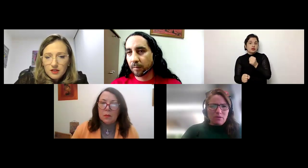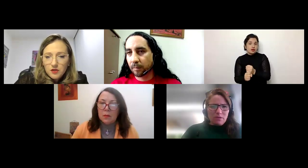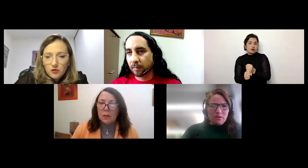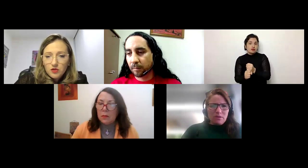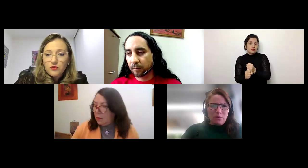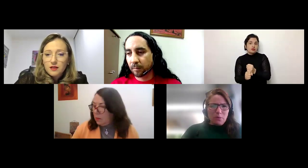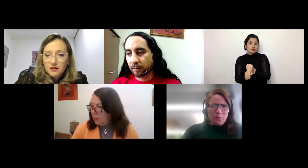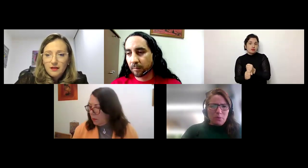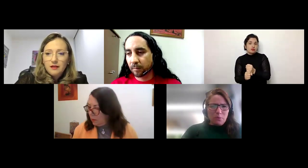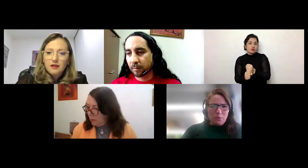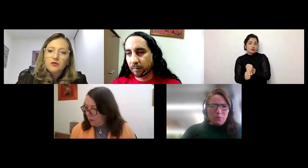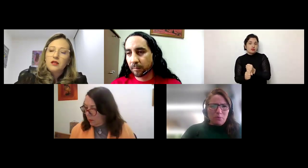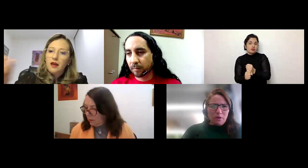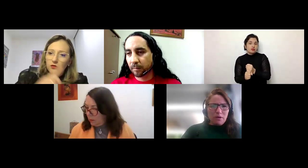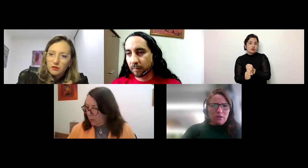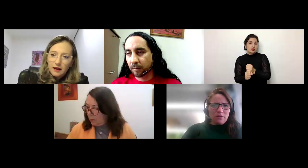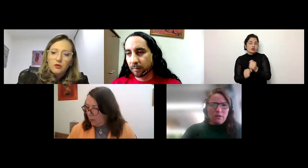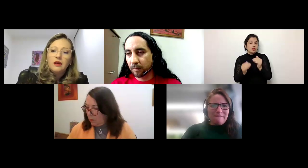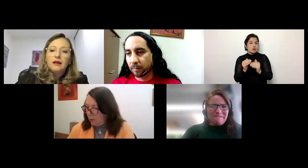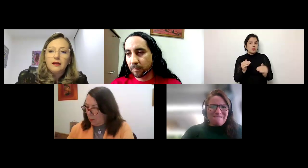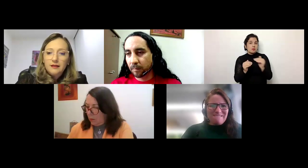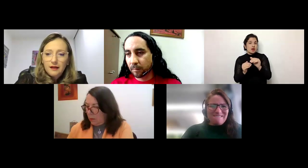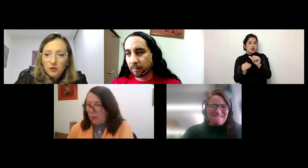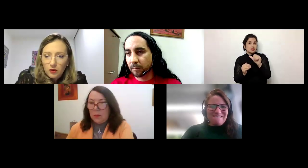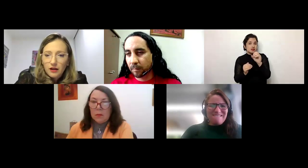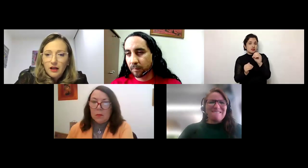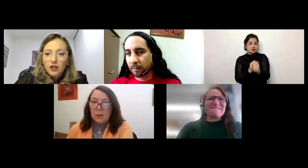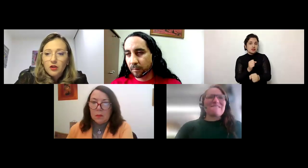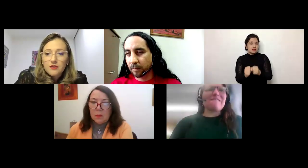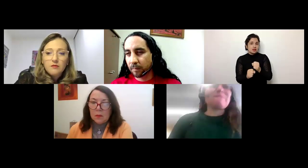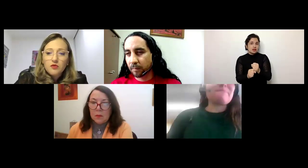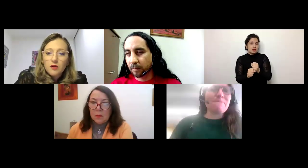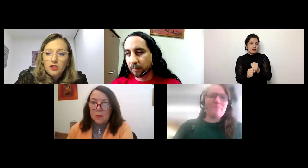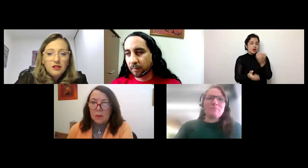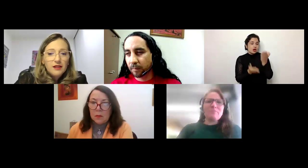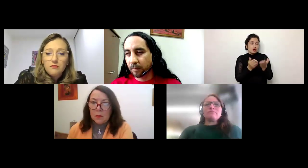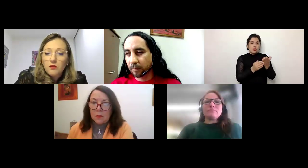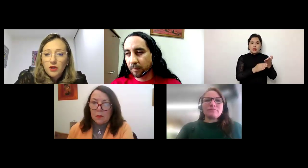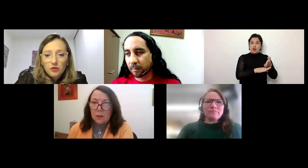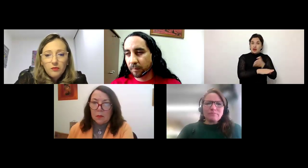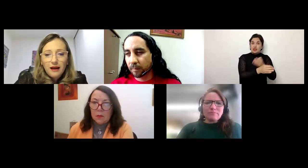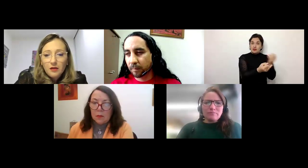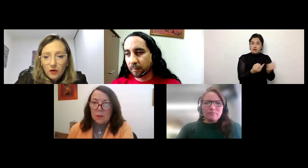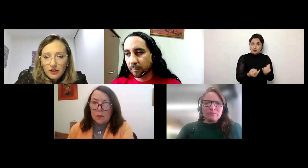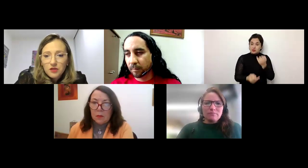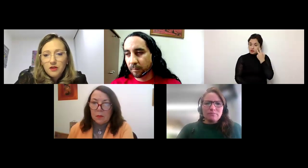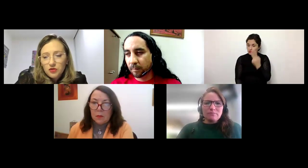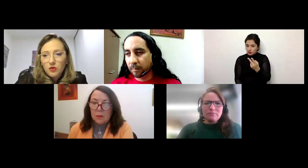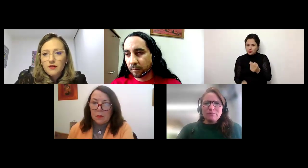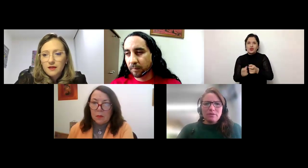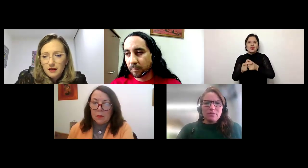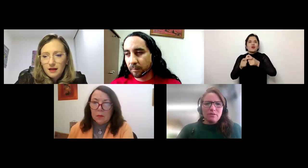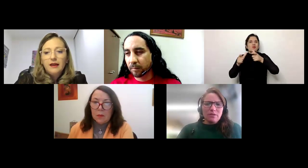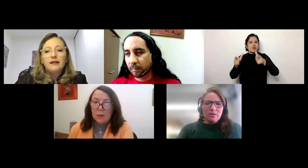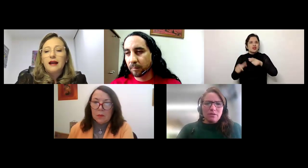somamos as pessoas com 60 anos, que era o dado anterior, nós temos uma quantidade muito maior de